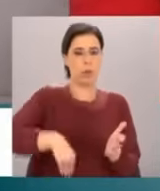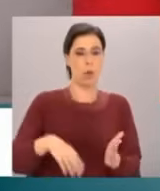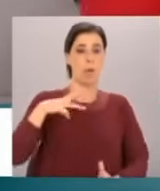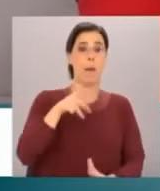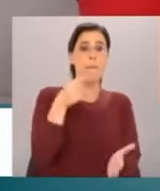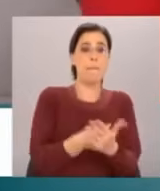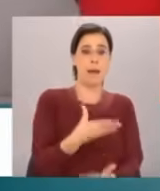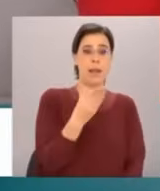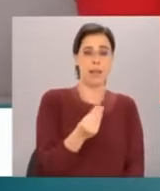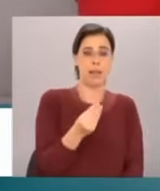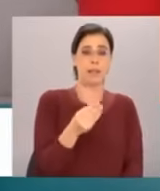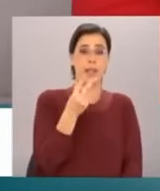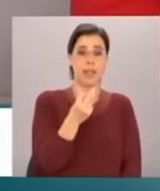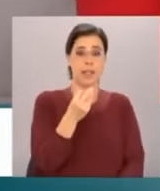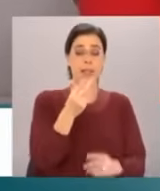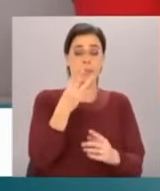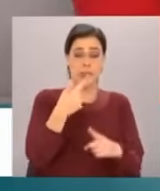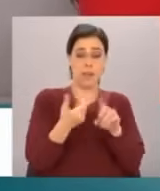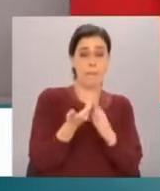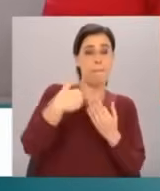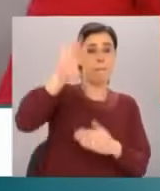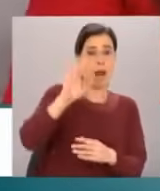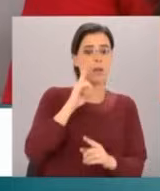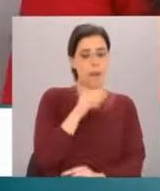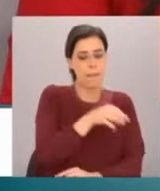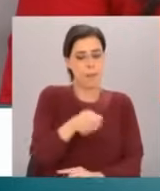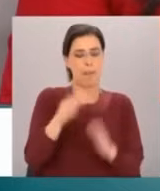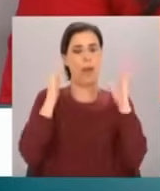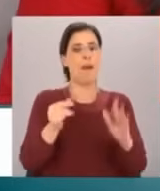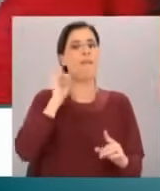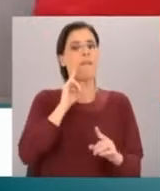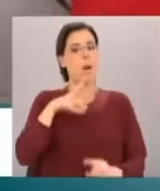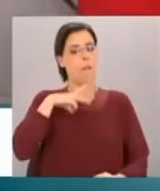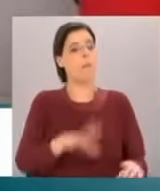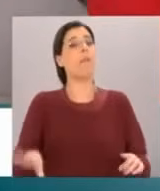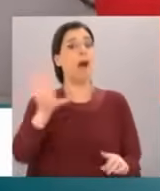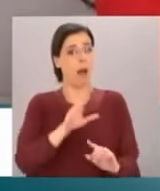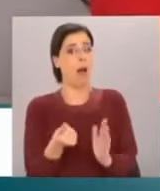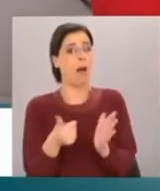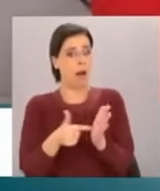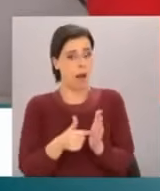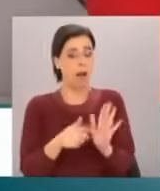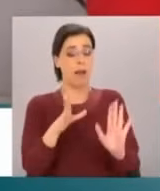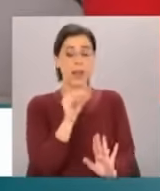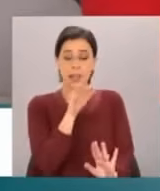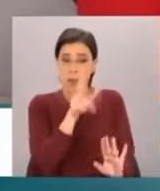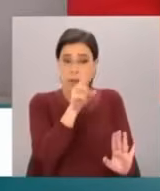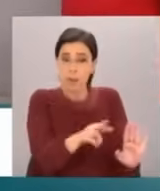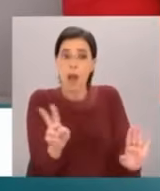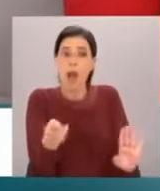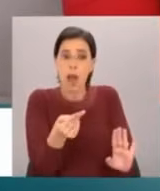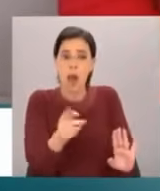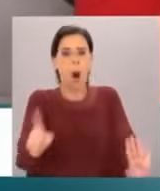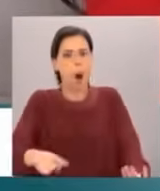Portugal vai pagar 10 três vezes mais do que aquilo que estas pequenas rodoviários vão gostar ao país e portanto estamos a falar de 10 mil milhões